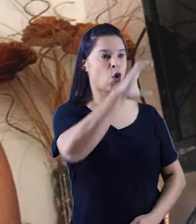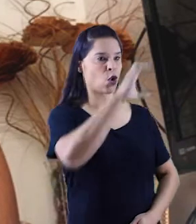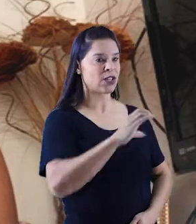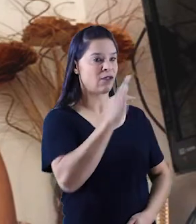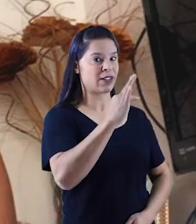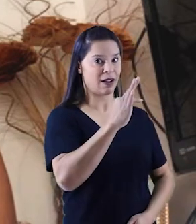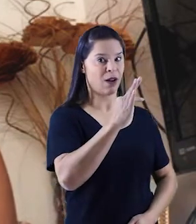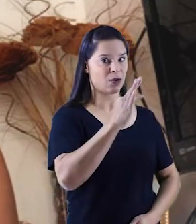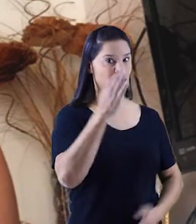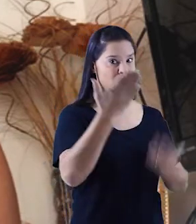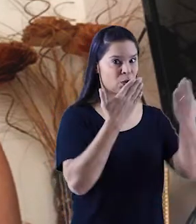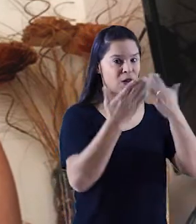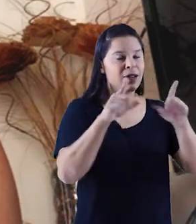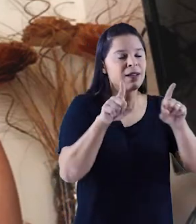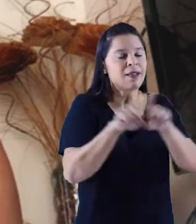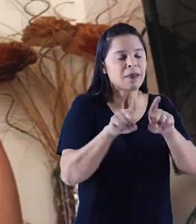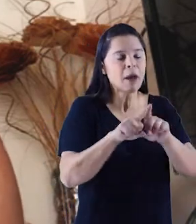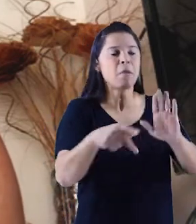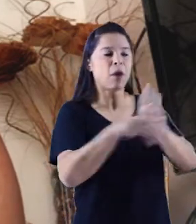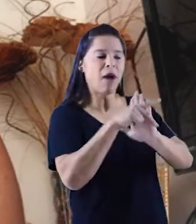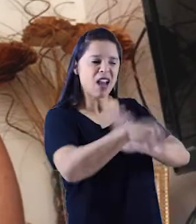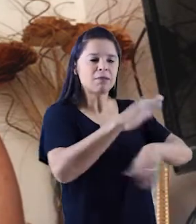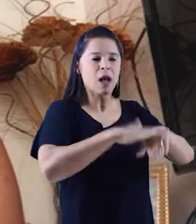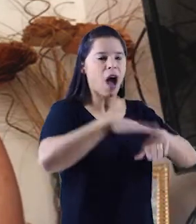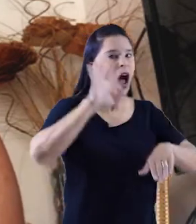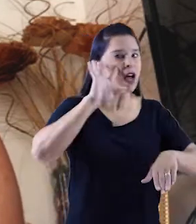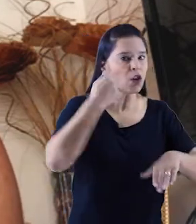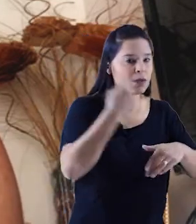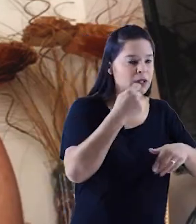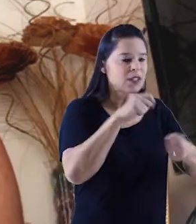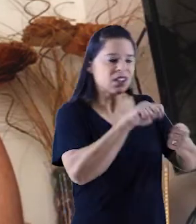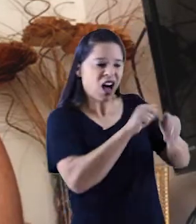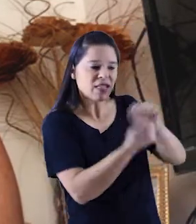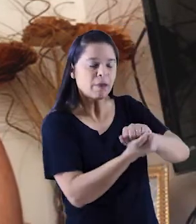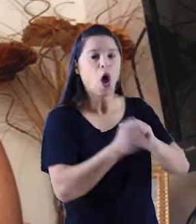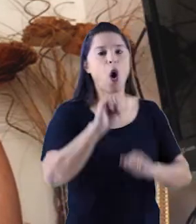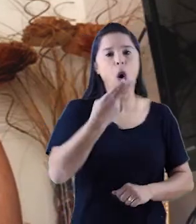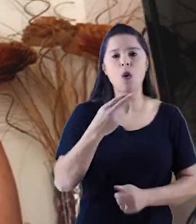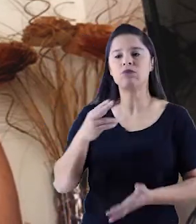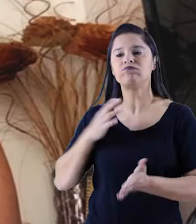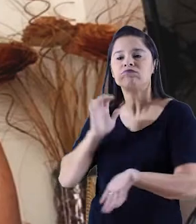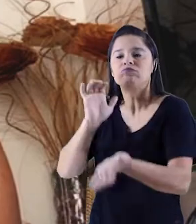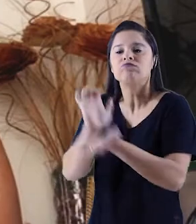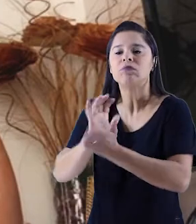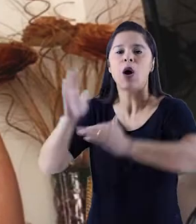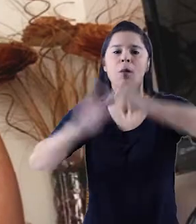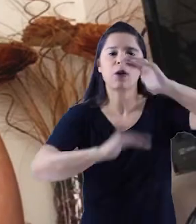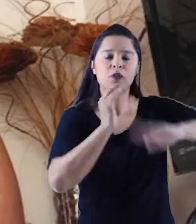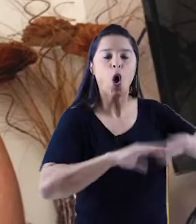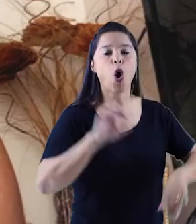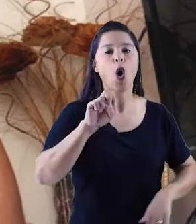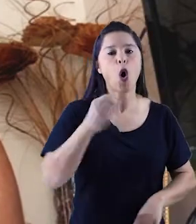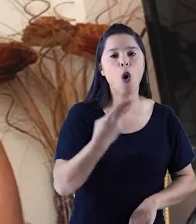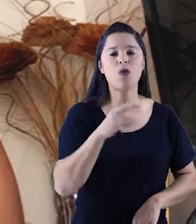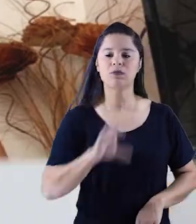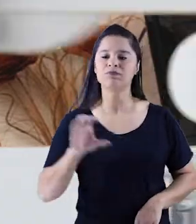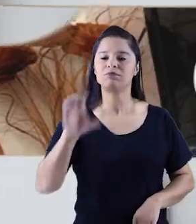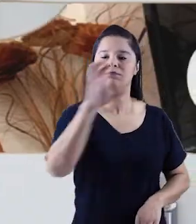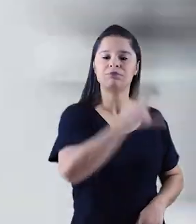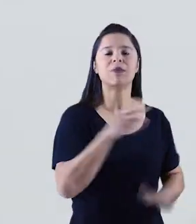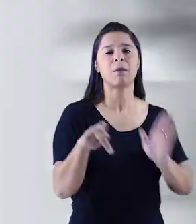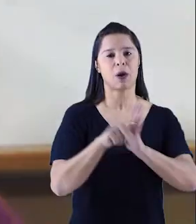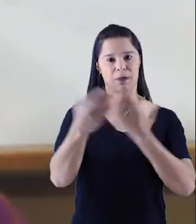de Psicologia por iniciativa própria ou da categoria, ouvidos os Conselhos Regionais de